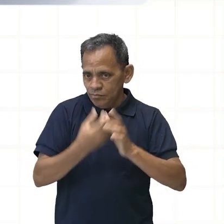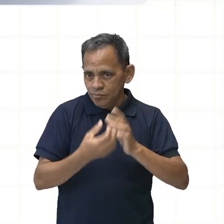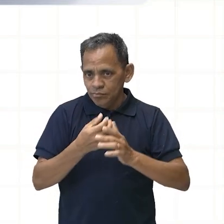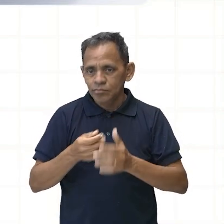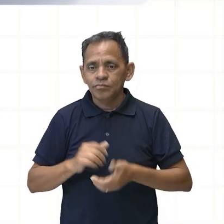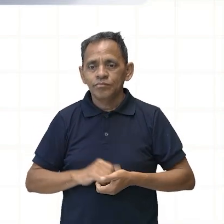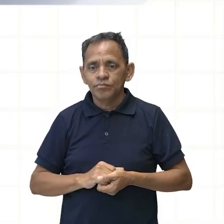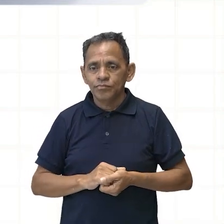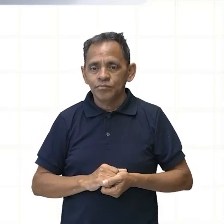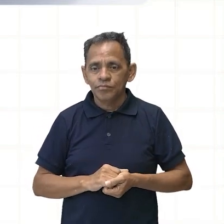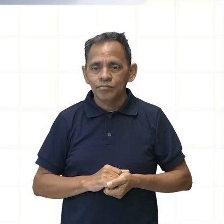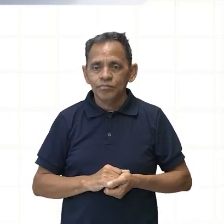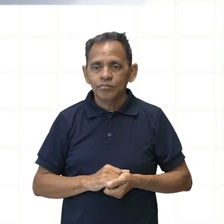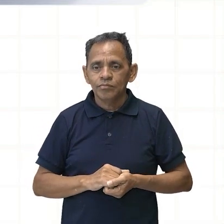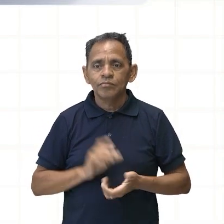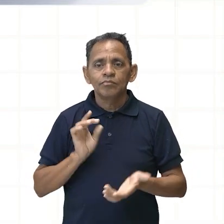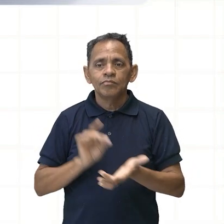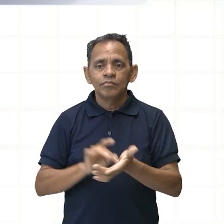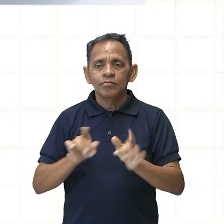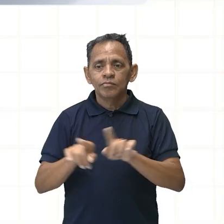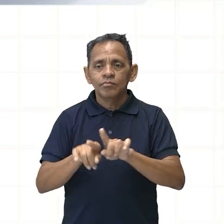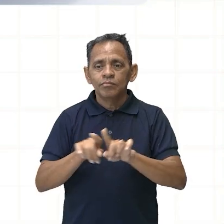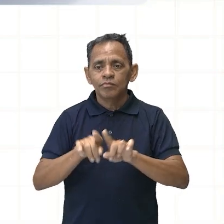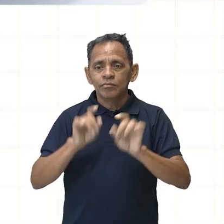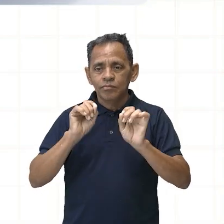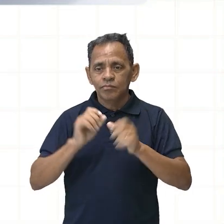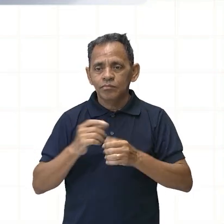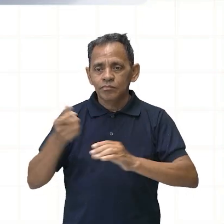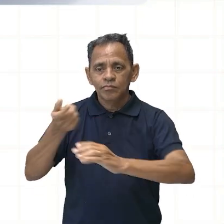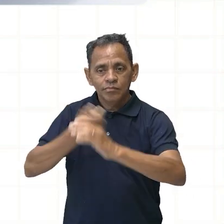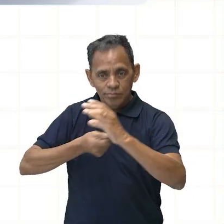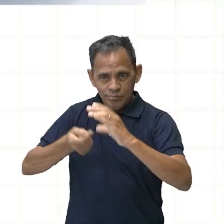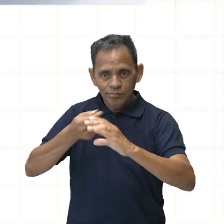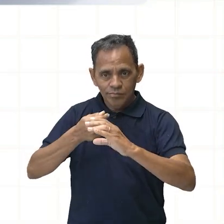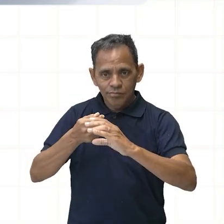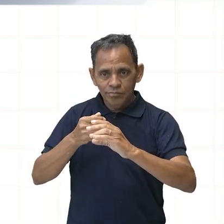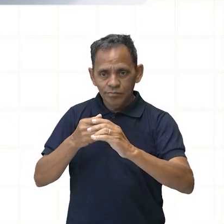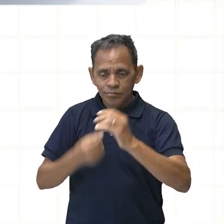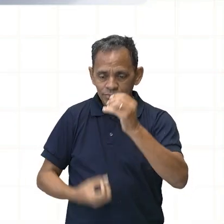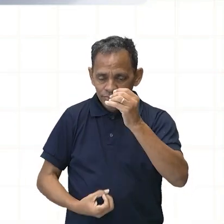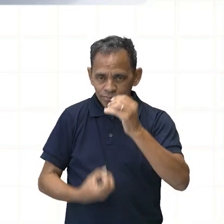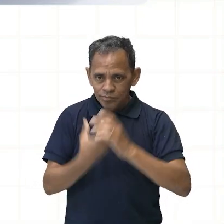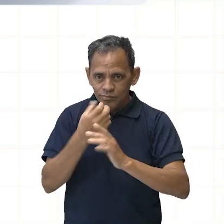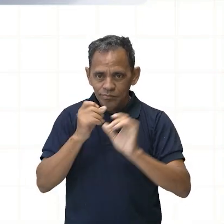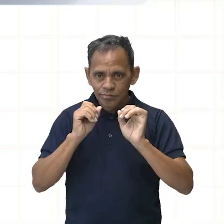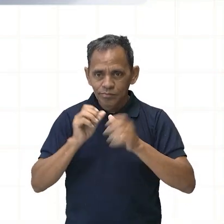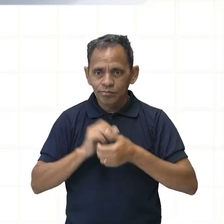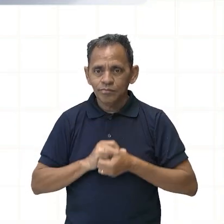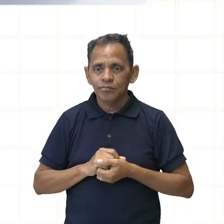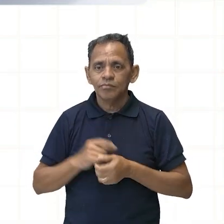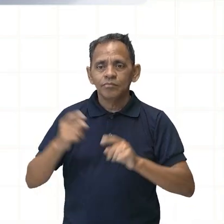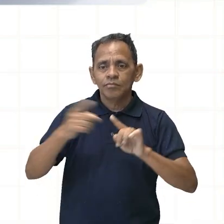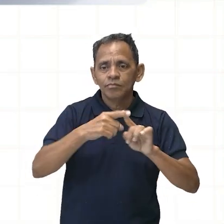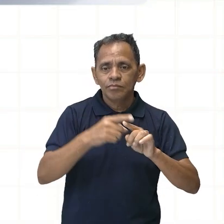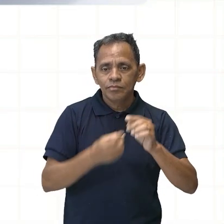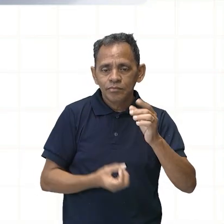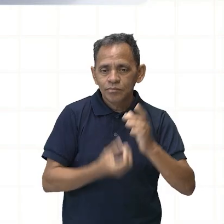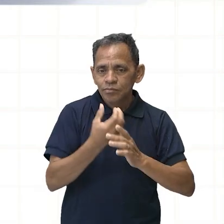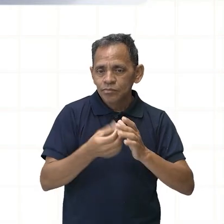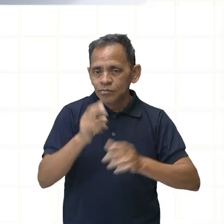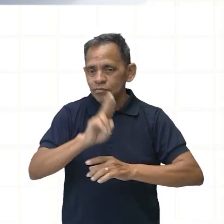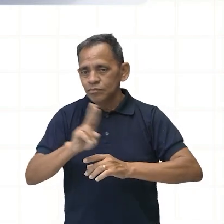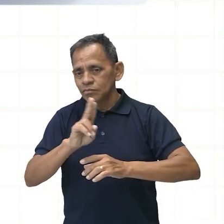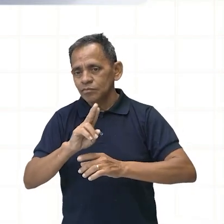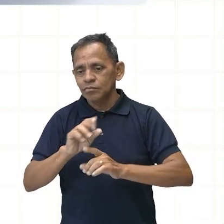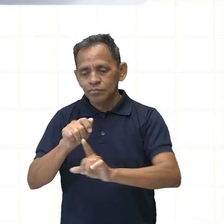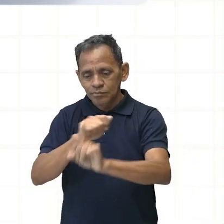dominante. Isso, obviamente, fez com que o capitalismo, né, se tornasse o modo de produção utilizado ali pela